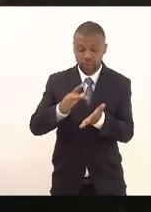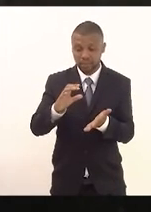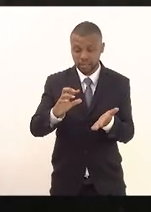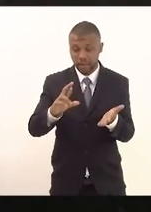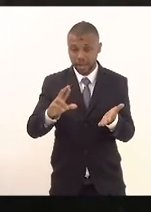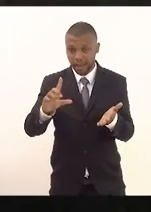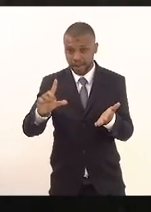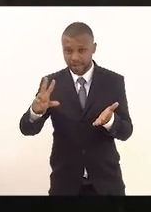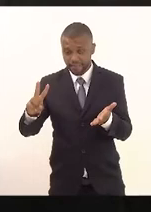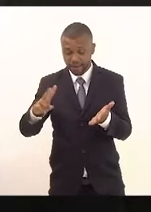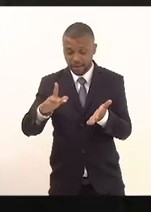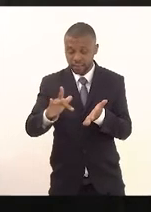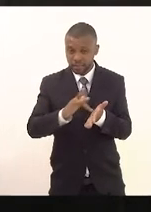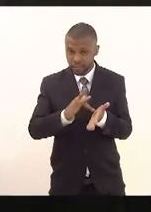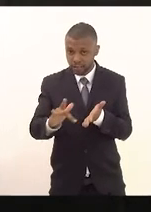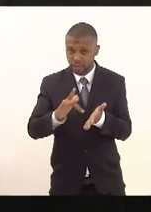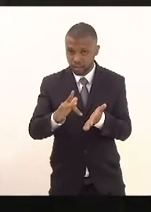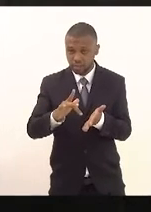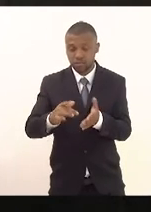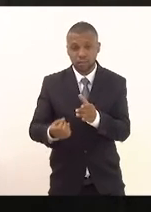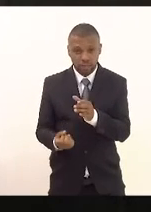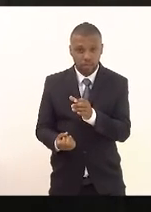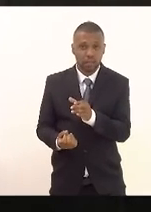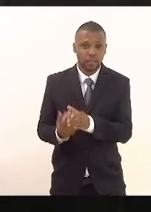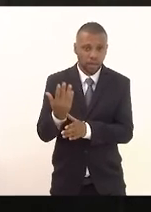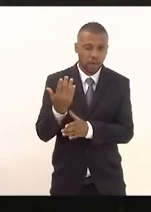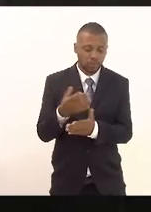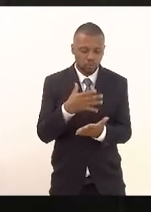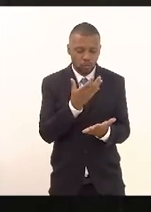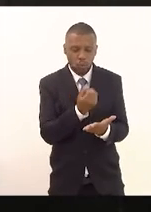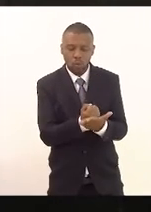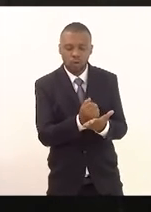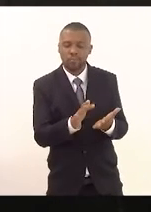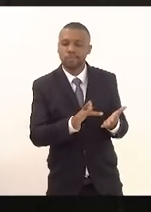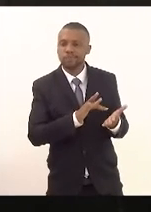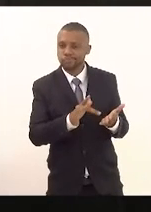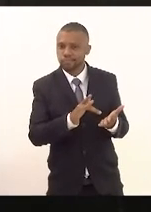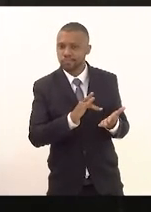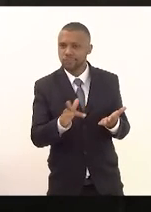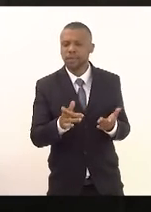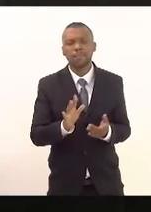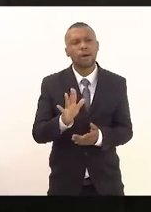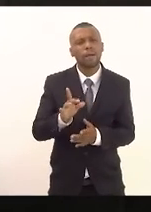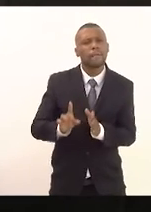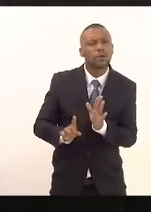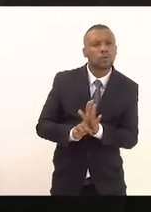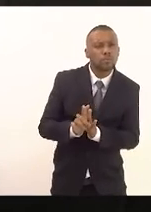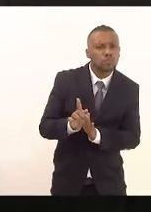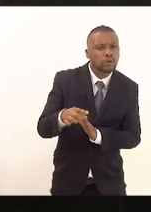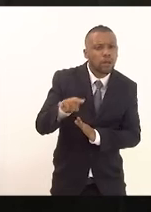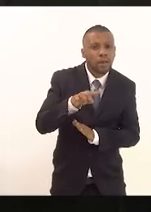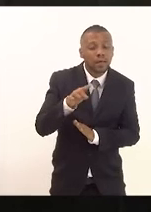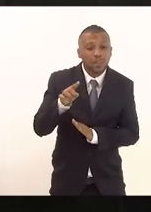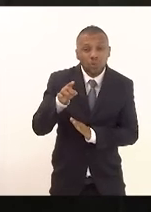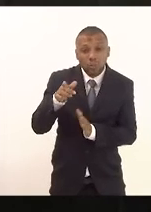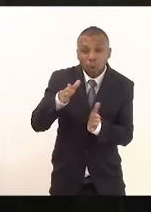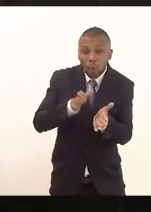seja implantada Aí eu pergunto a vossa excelência eles não cobram